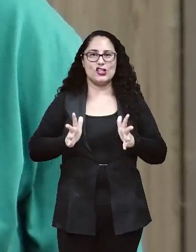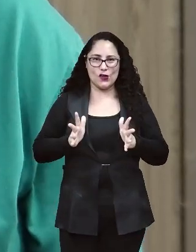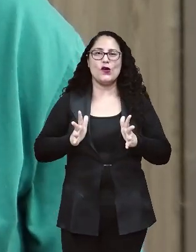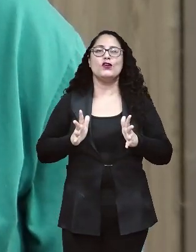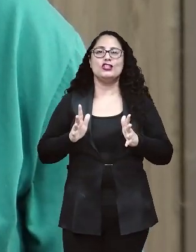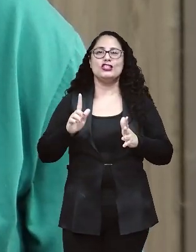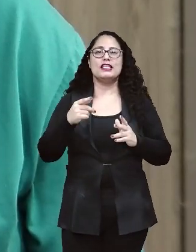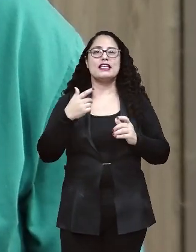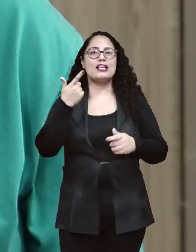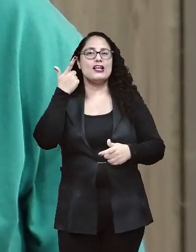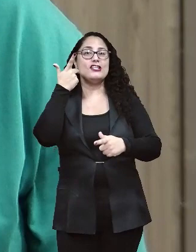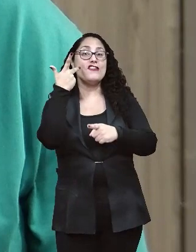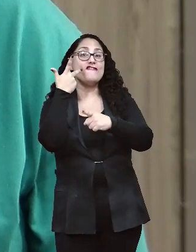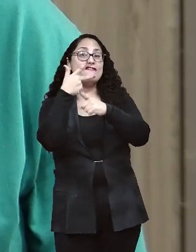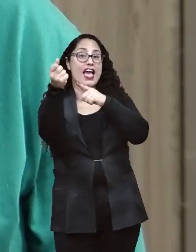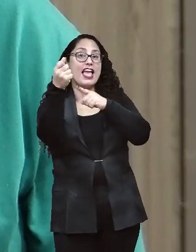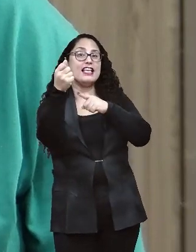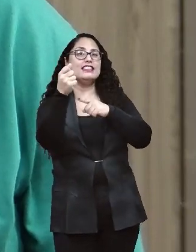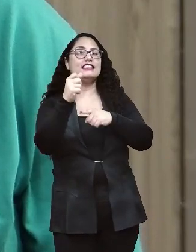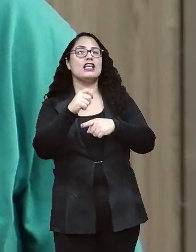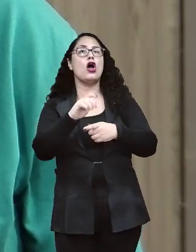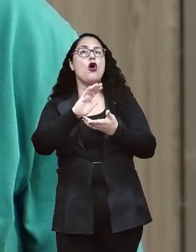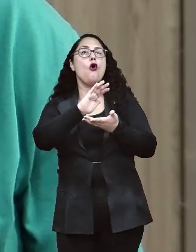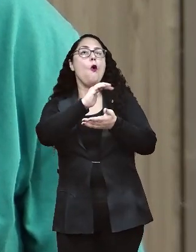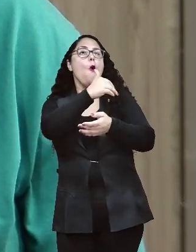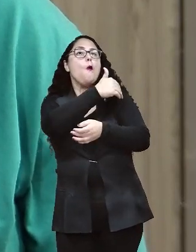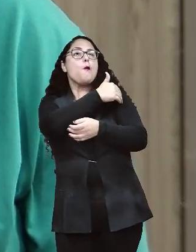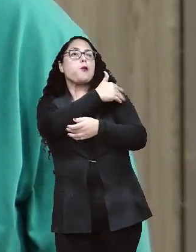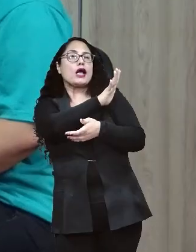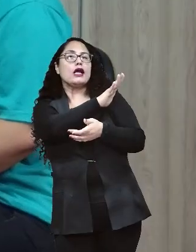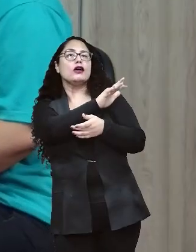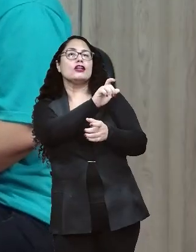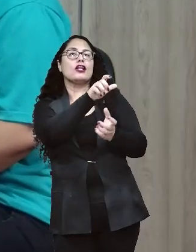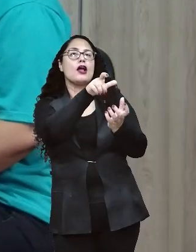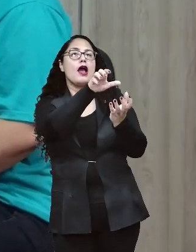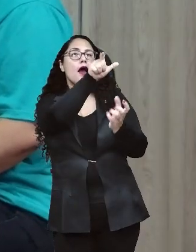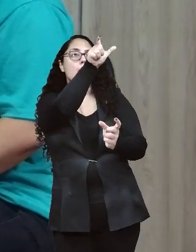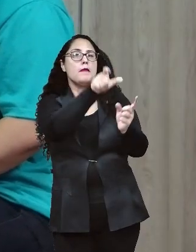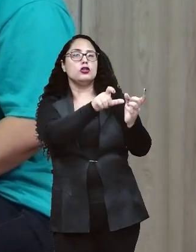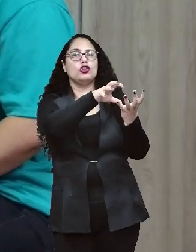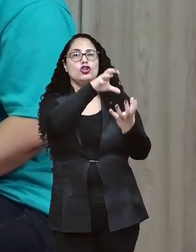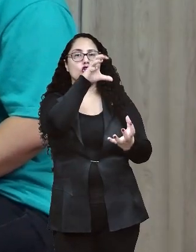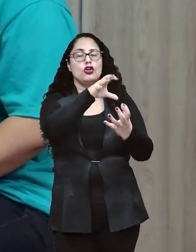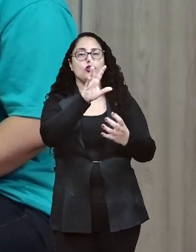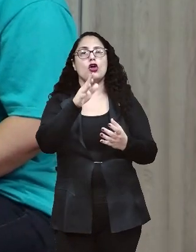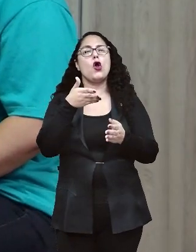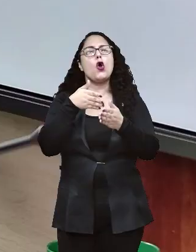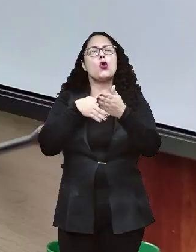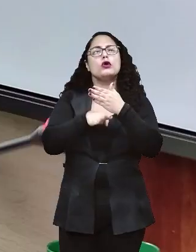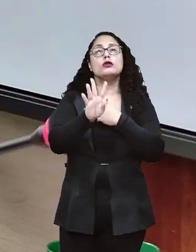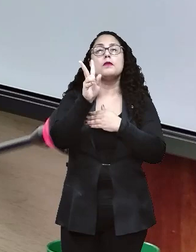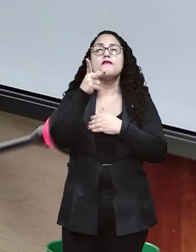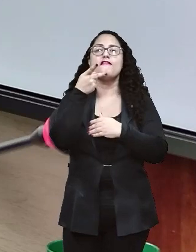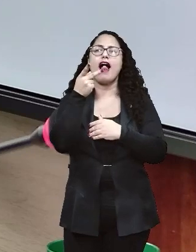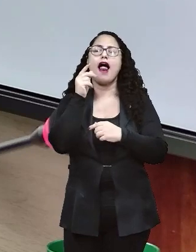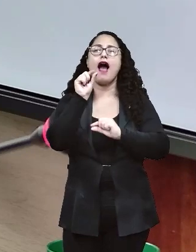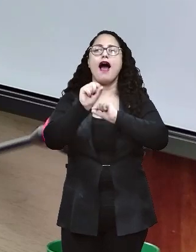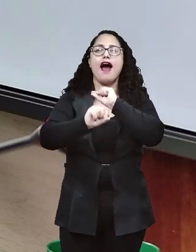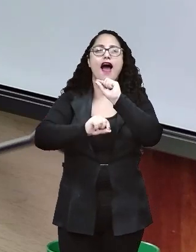que a gente vença o etarismo na nossa comunidade. Eu costumo falar assim com relação a isso, que